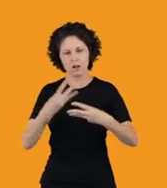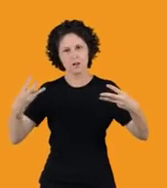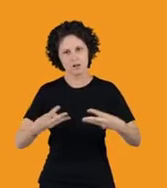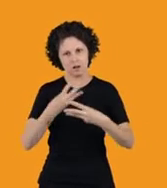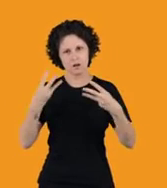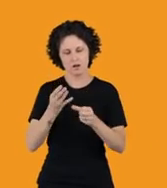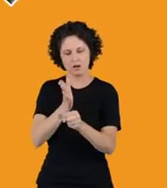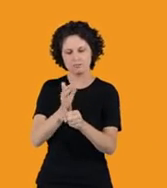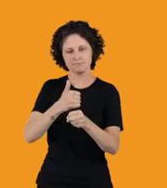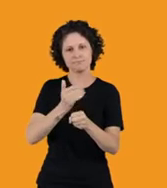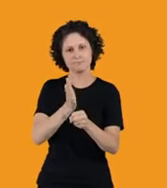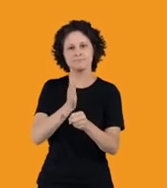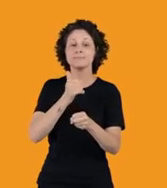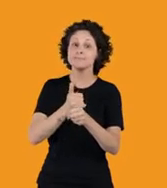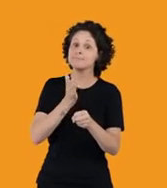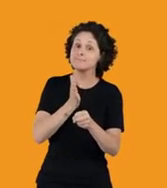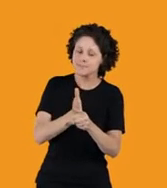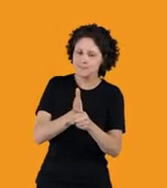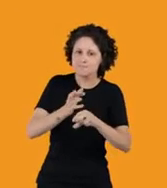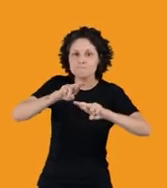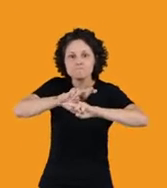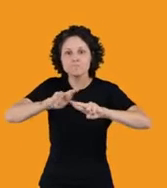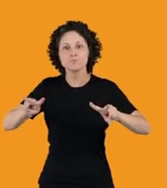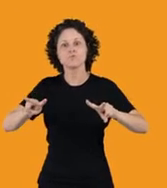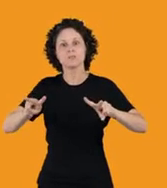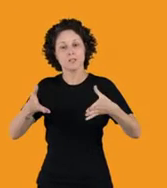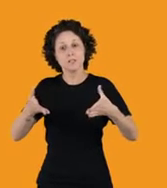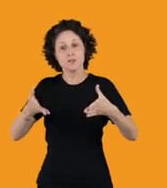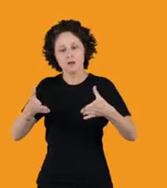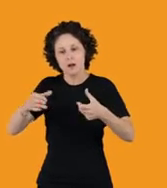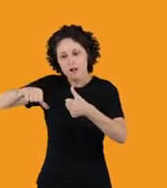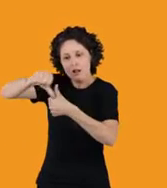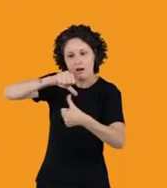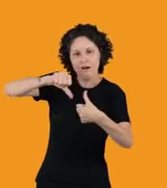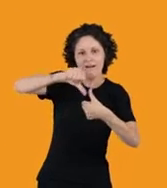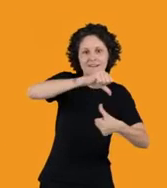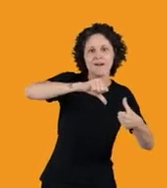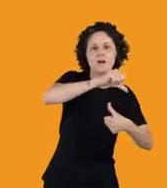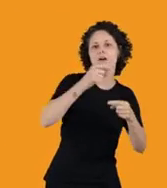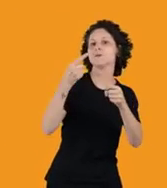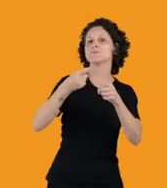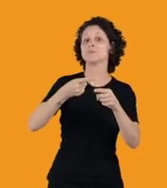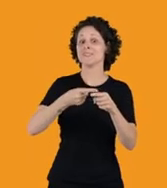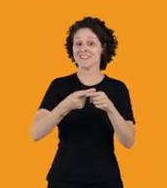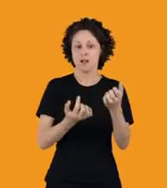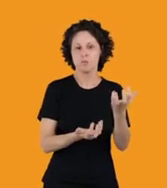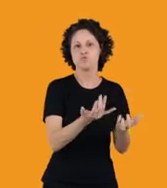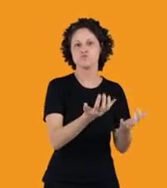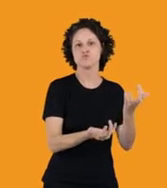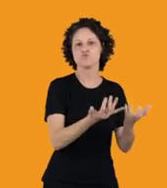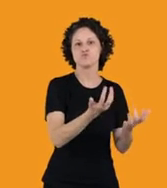macarrão, os legumes, depois de cozidos, têm suas texturas modificadas. Então, podemos perceber que com o aumento